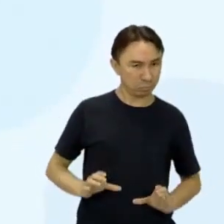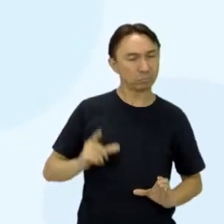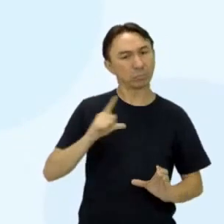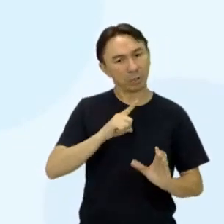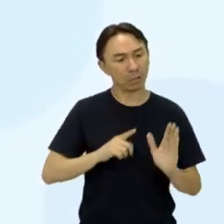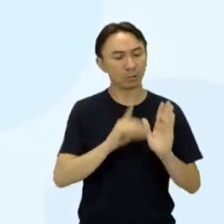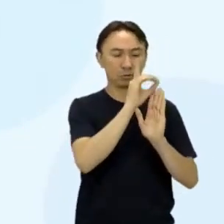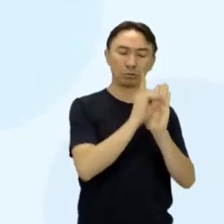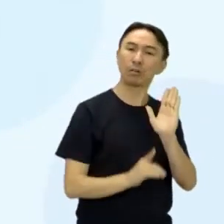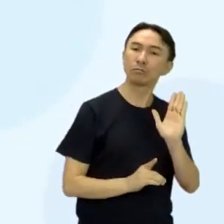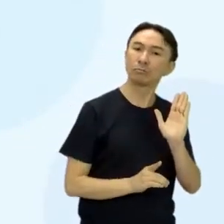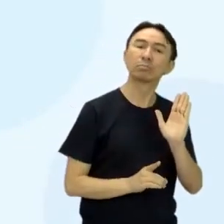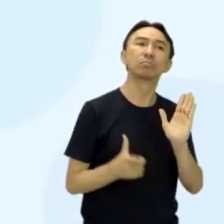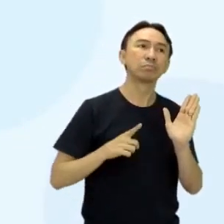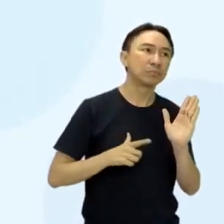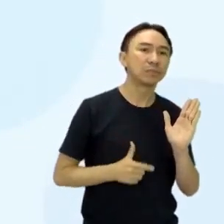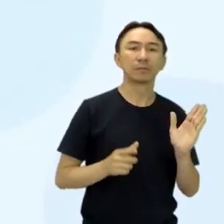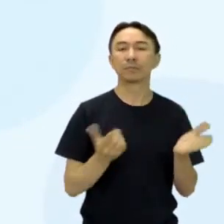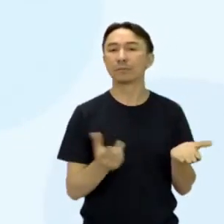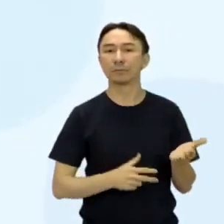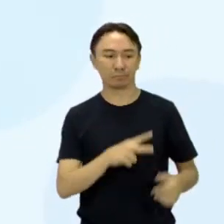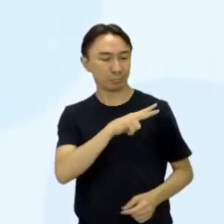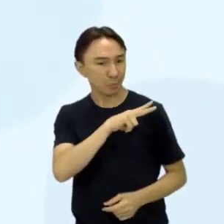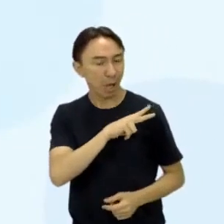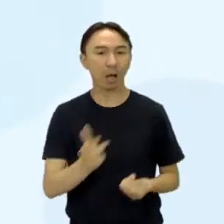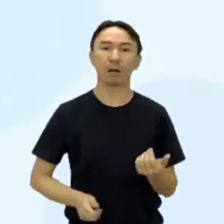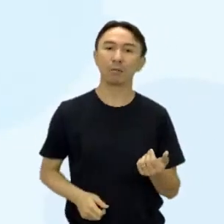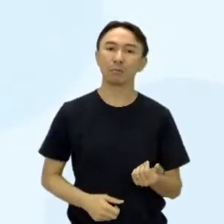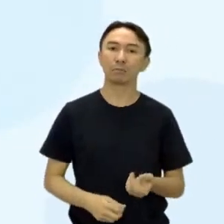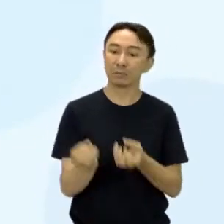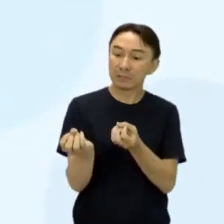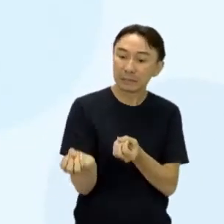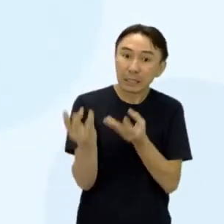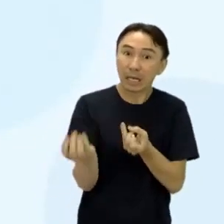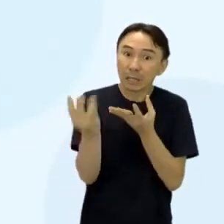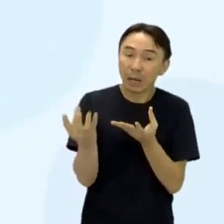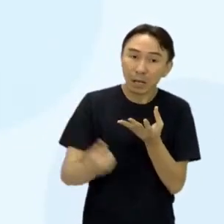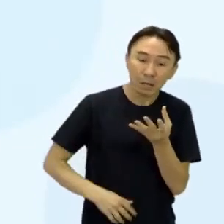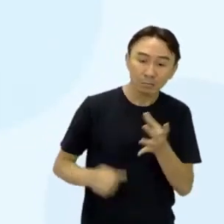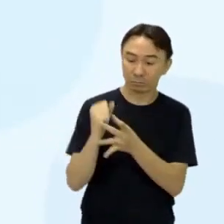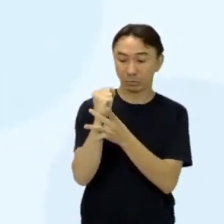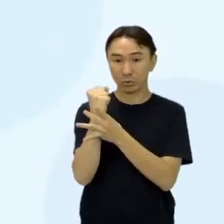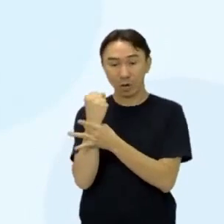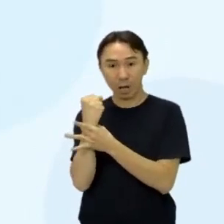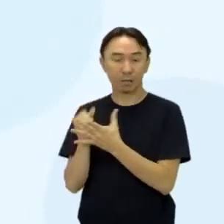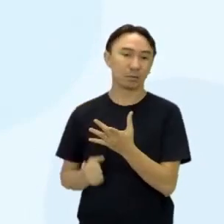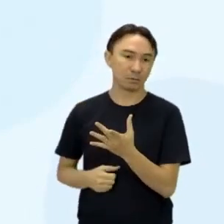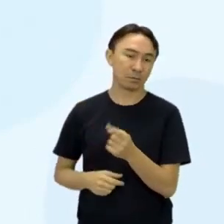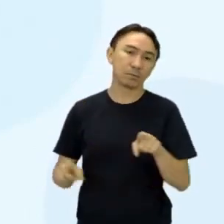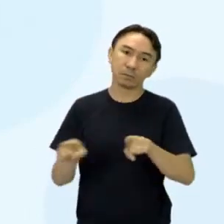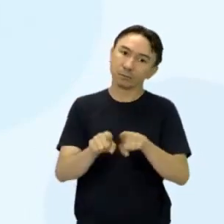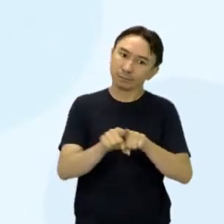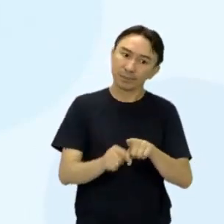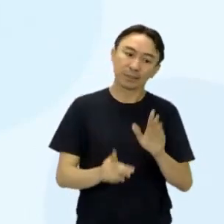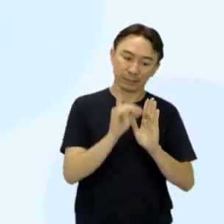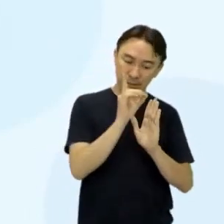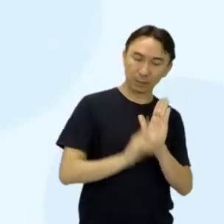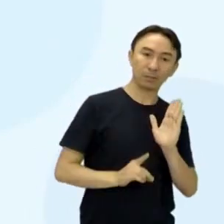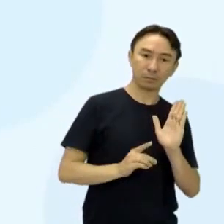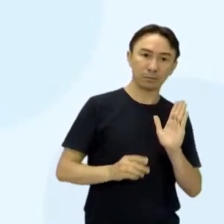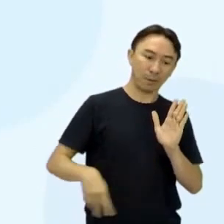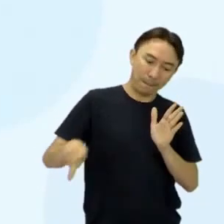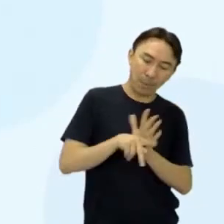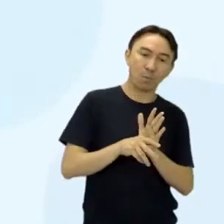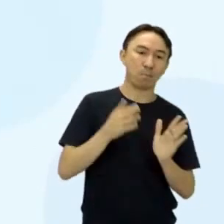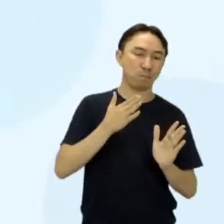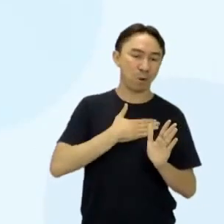a privacidade, segurança dos seus dados, né? E principalmente direitos autorais por aquilo que você cria. Só que também